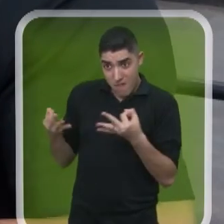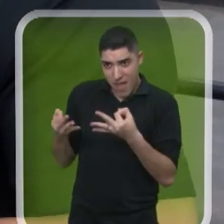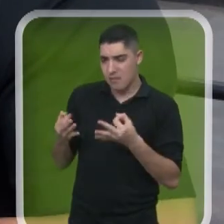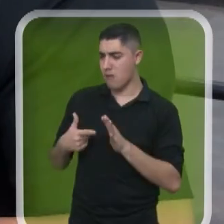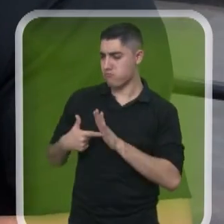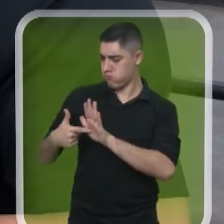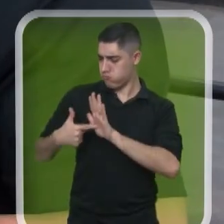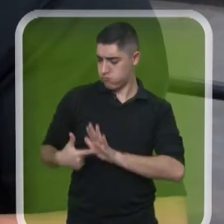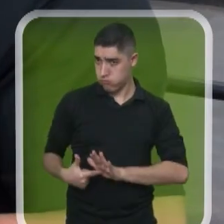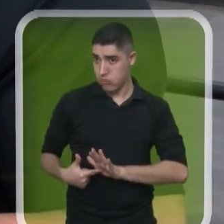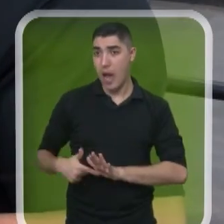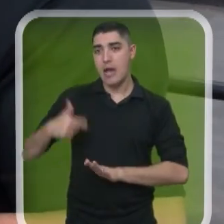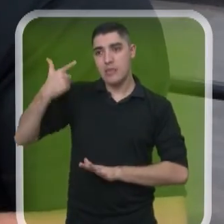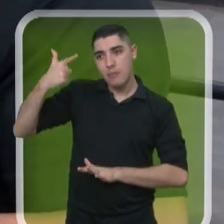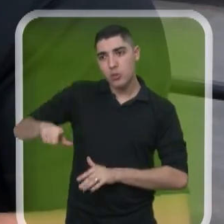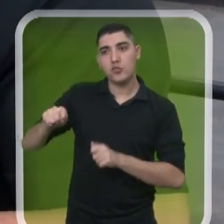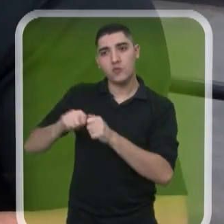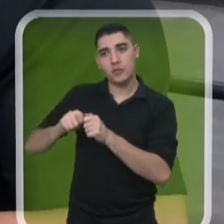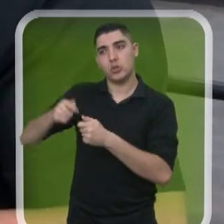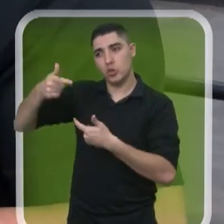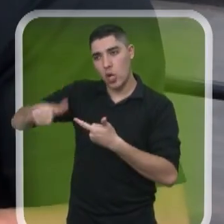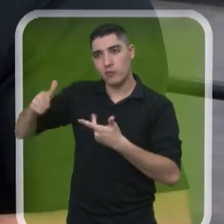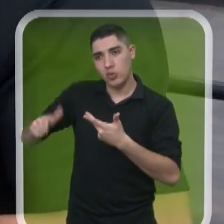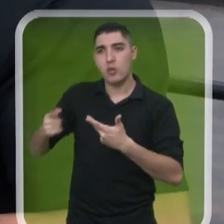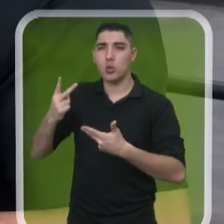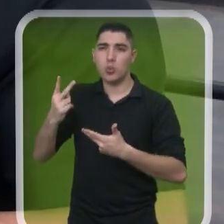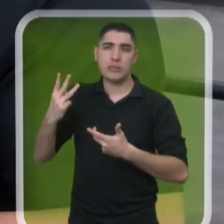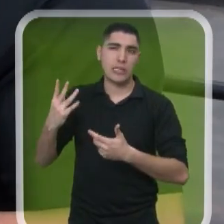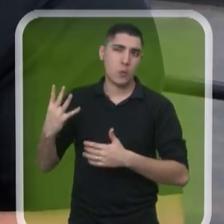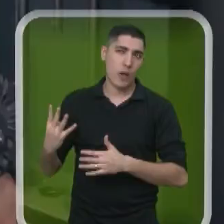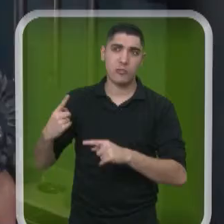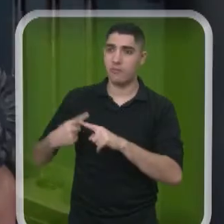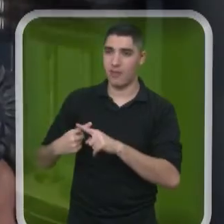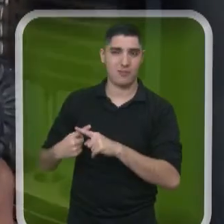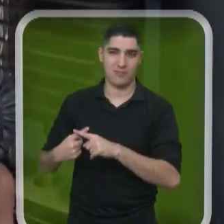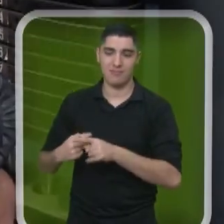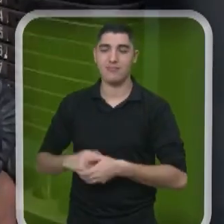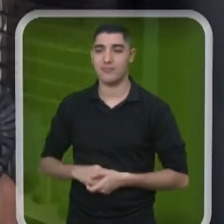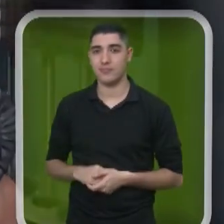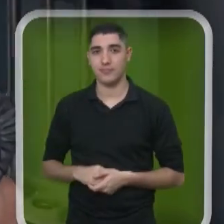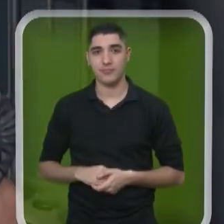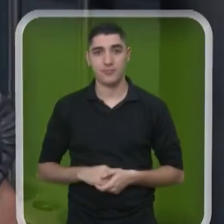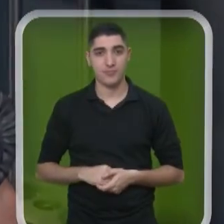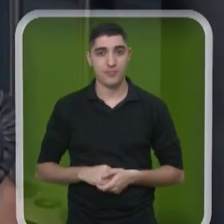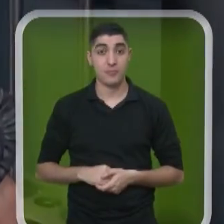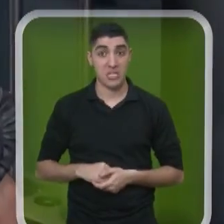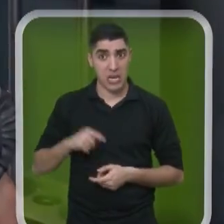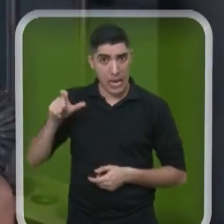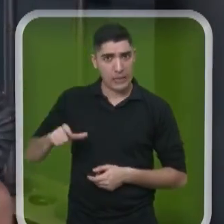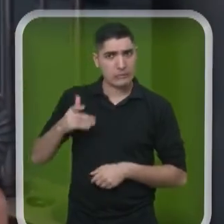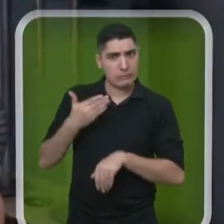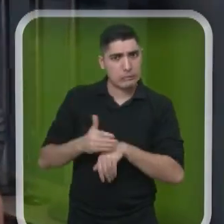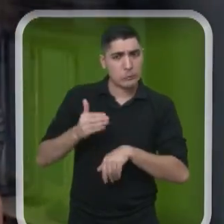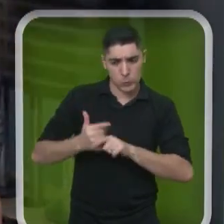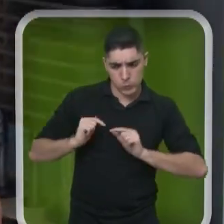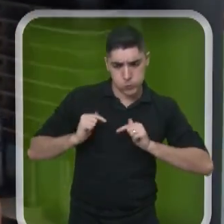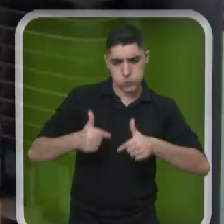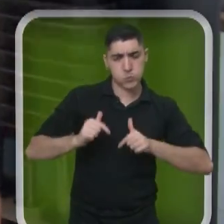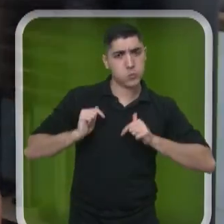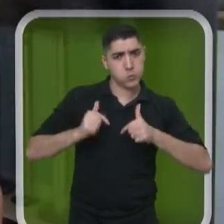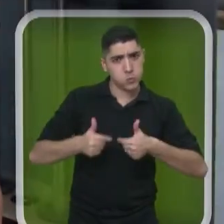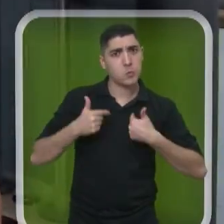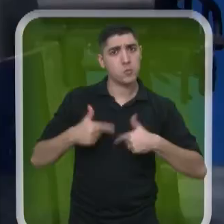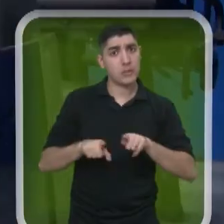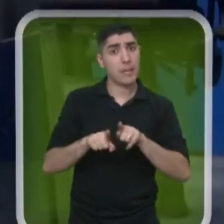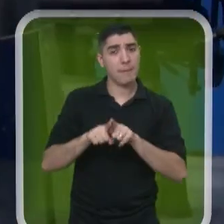de repetir os rounds de pose 2, 3, 4 vezes se necessário. Apesar de toda a dedicação e bons resultados nos